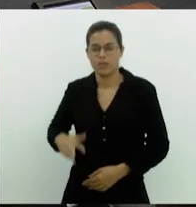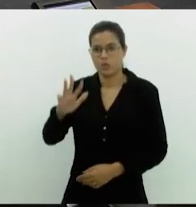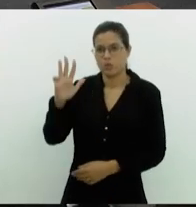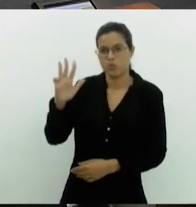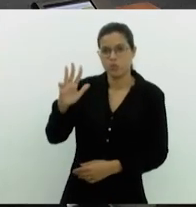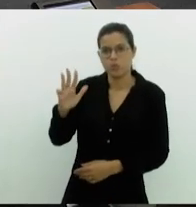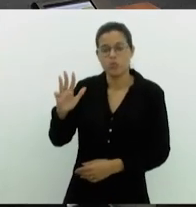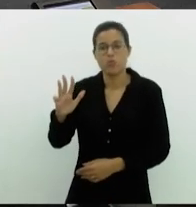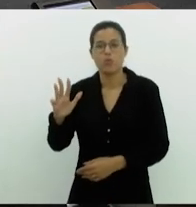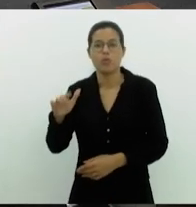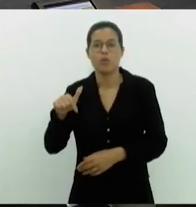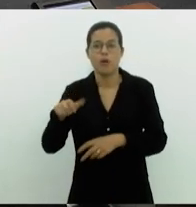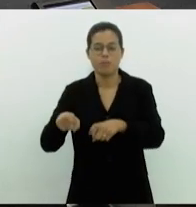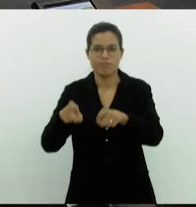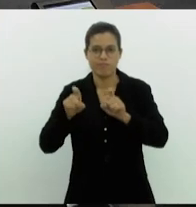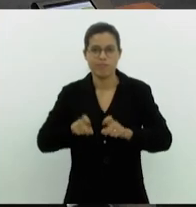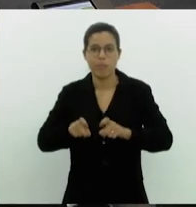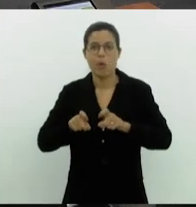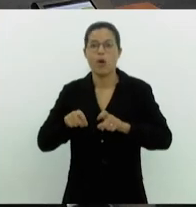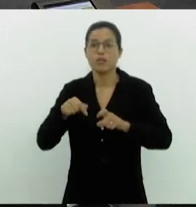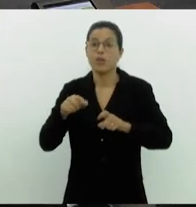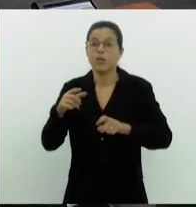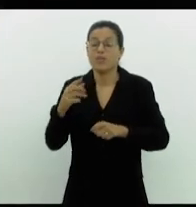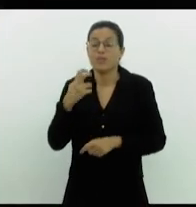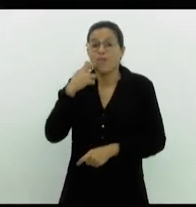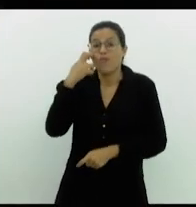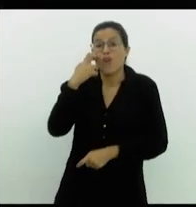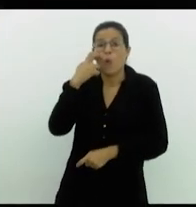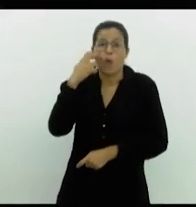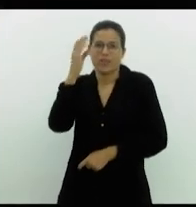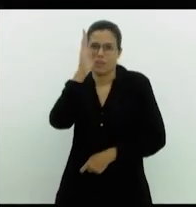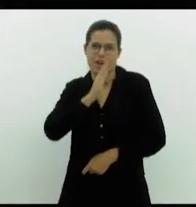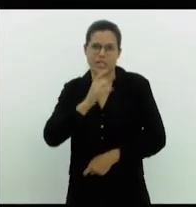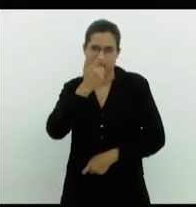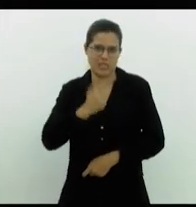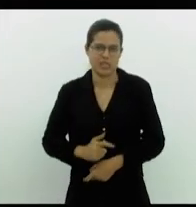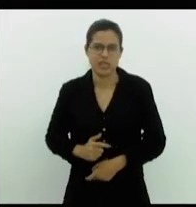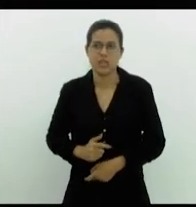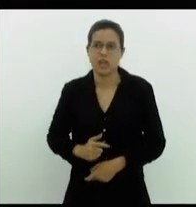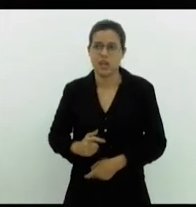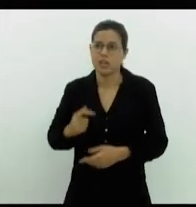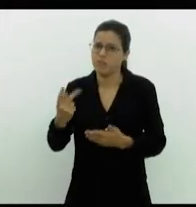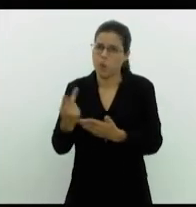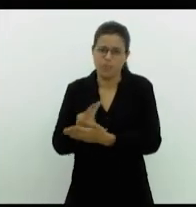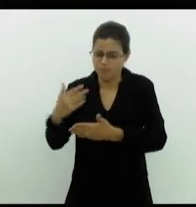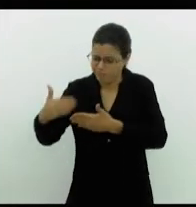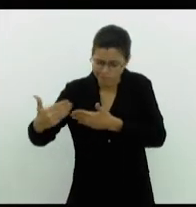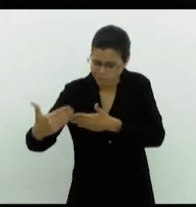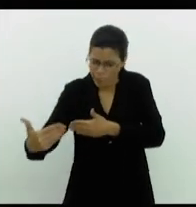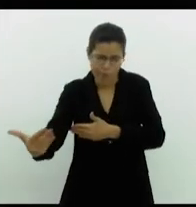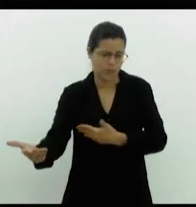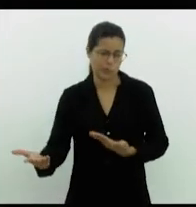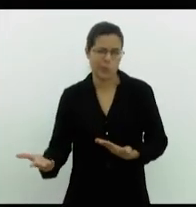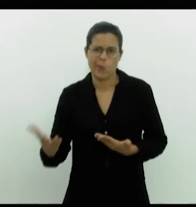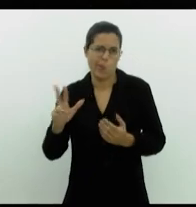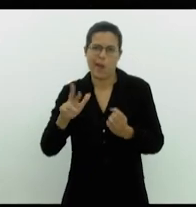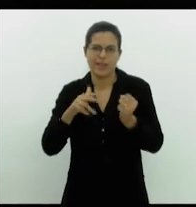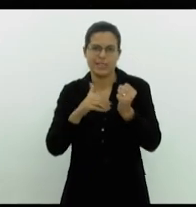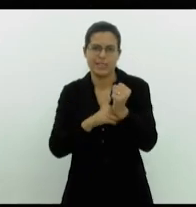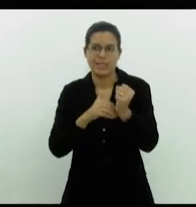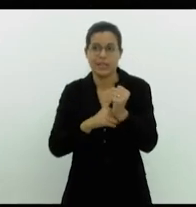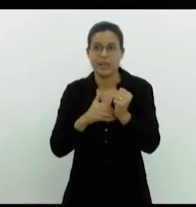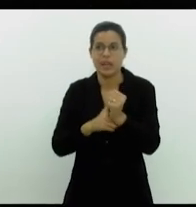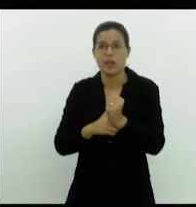o poder, eu tenho vergonha do Brasil, de ser brasileira. Isso vem acontecendo até hoje. Isso aí não é segredo para ninguém. Tem determinadas